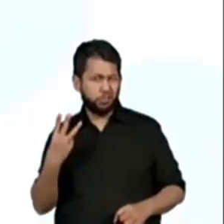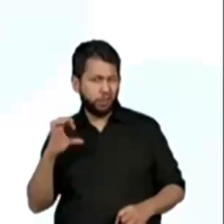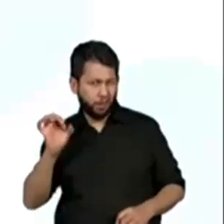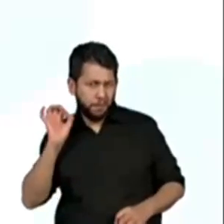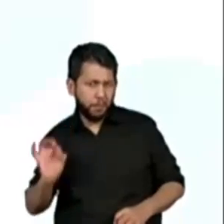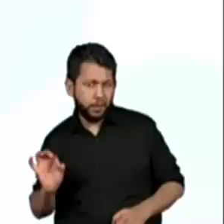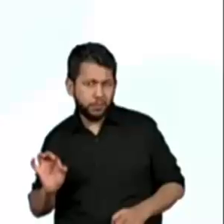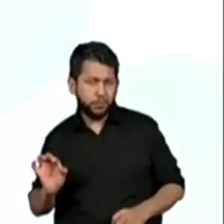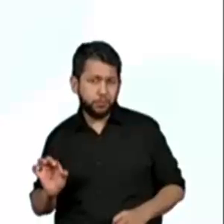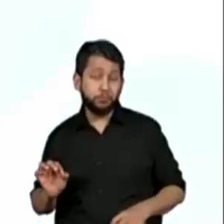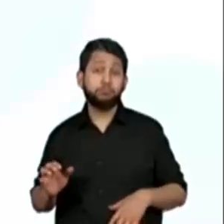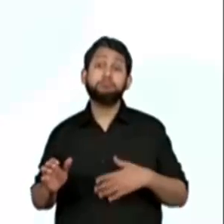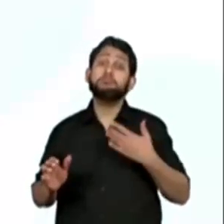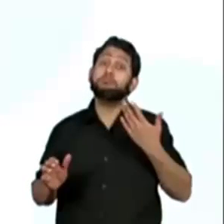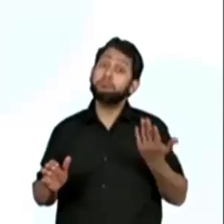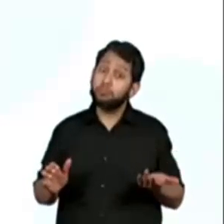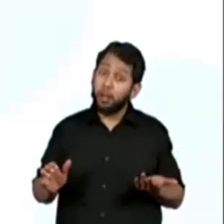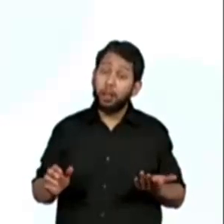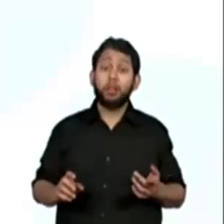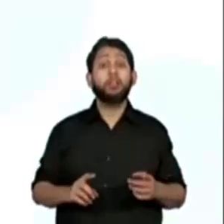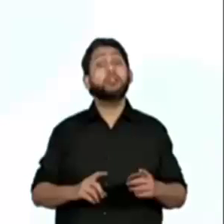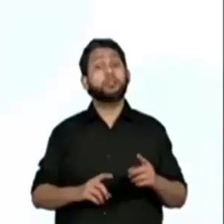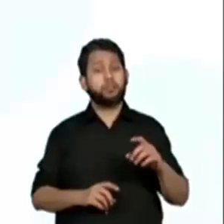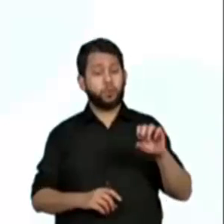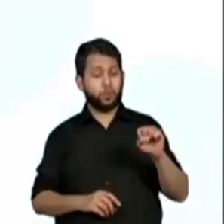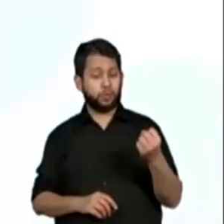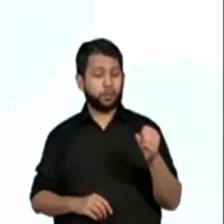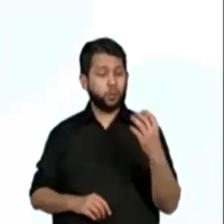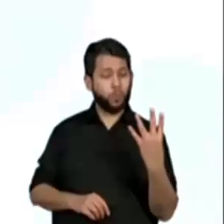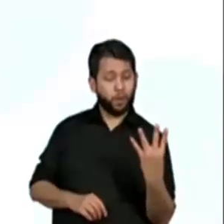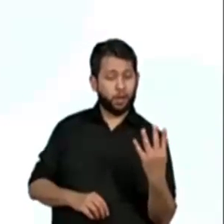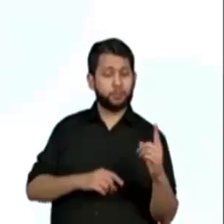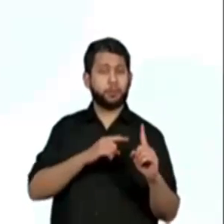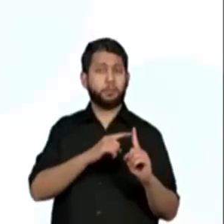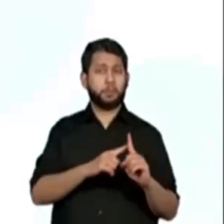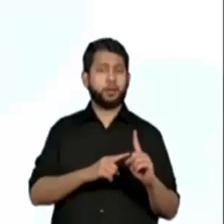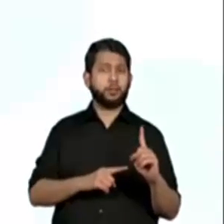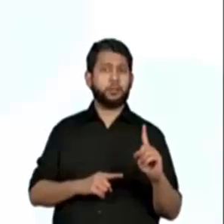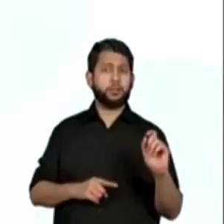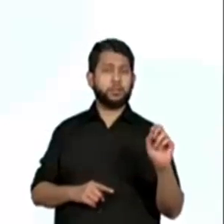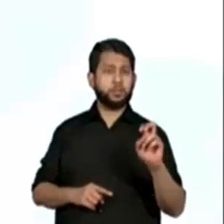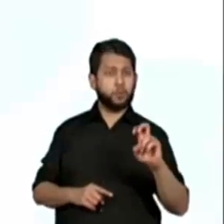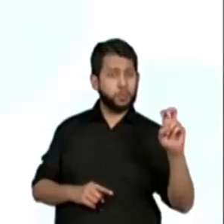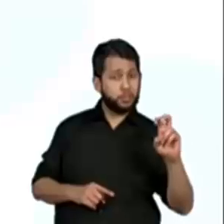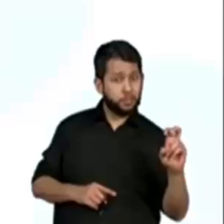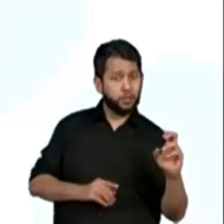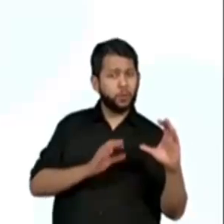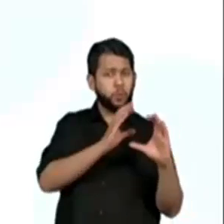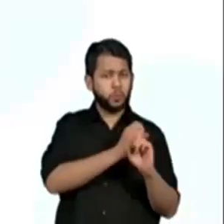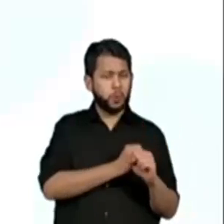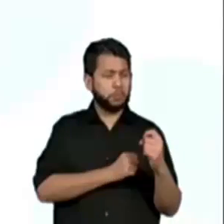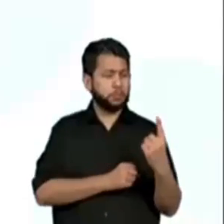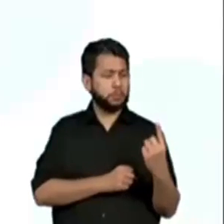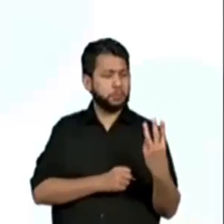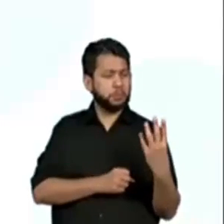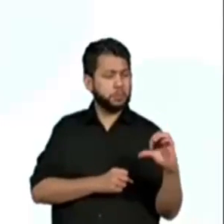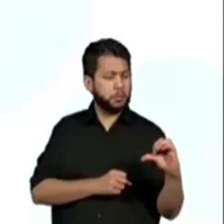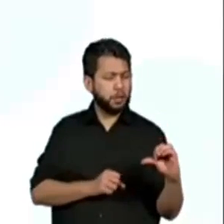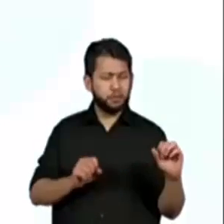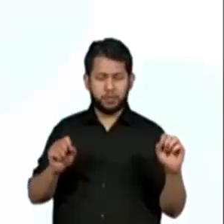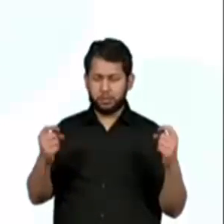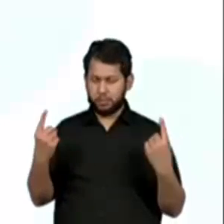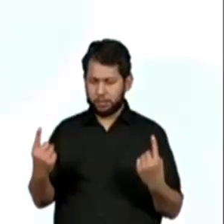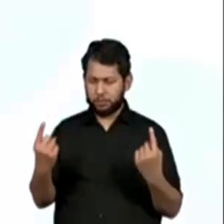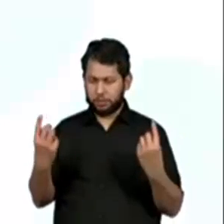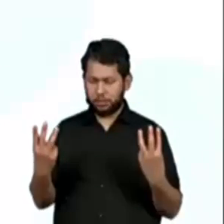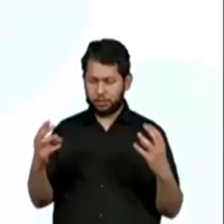e soma também os 55 mais o 84 para ver se os dois termos têm como resultado o